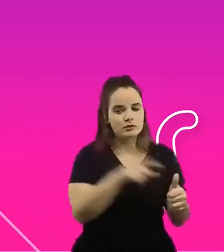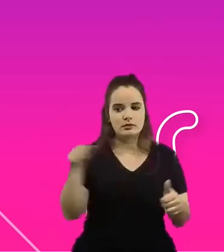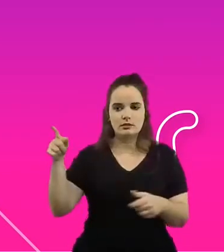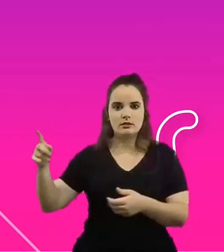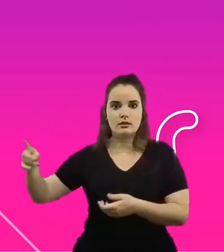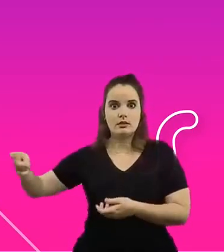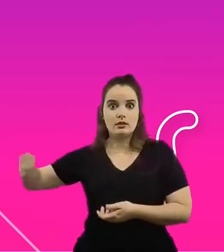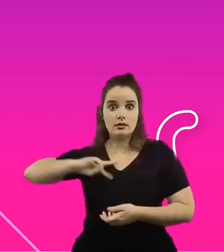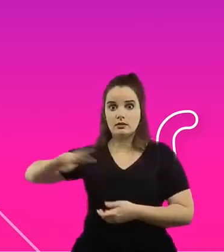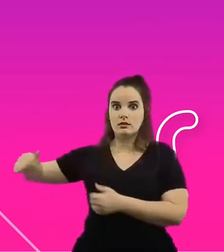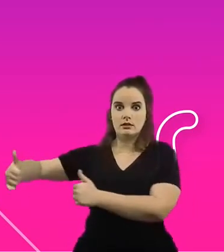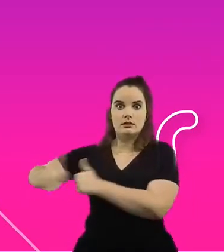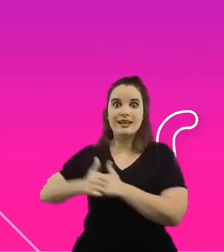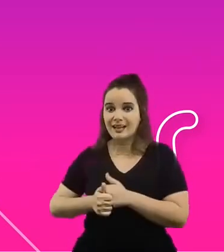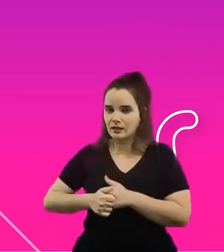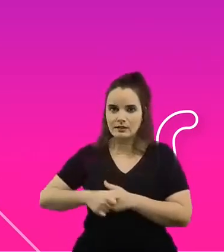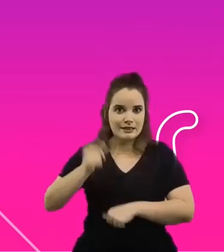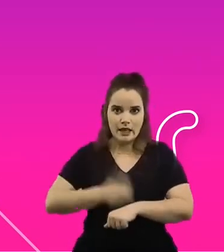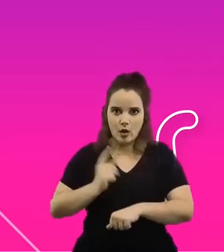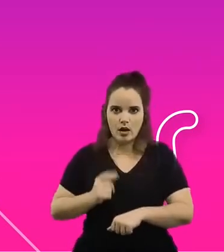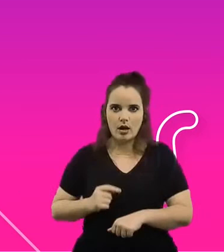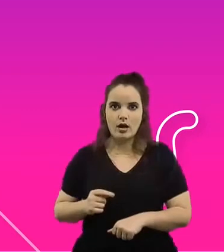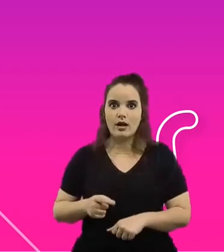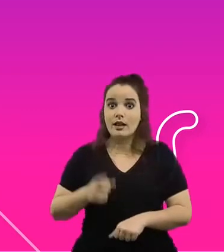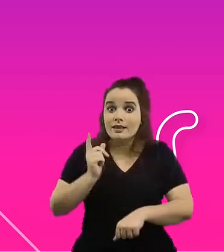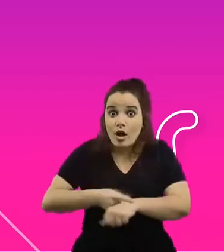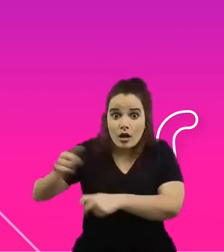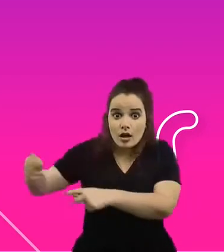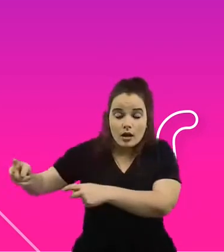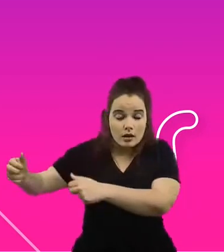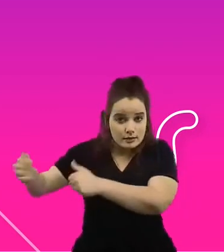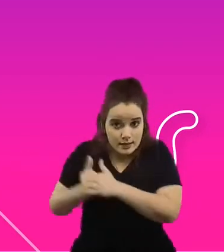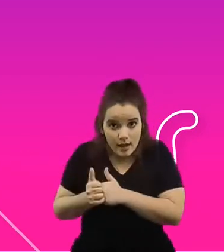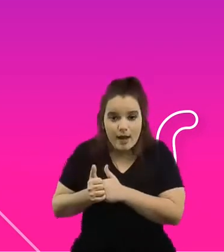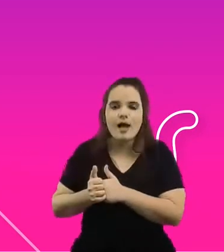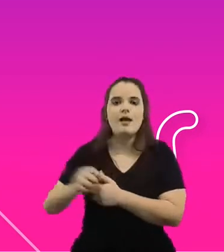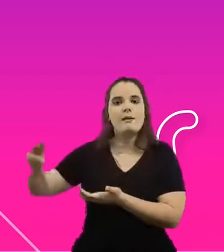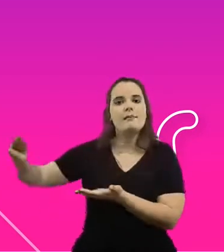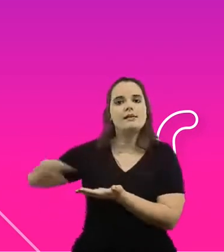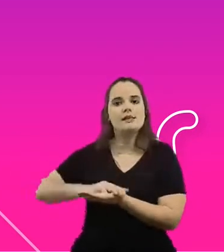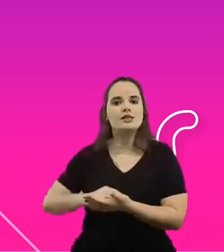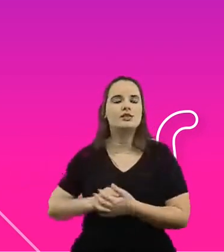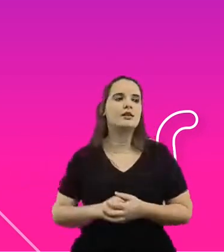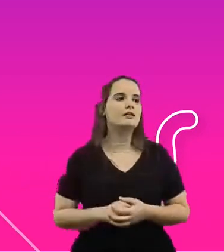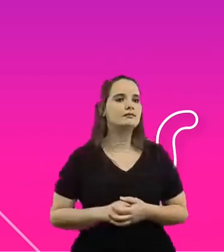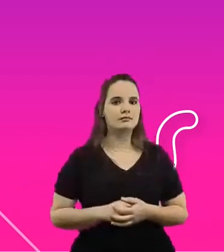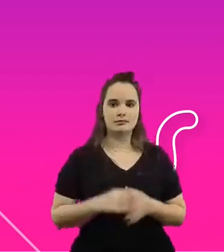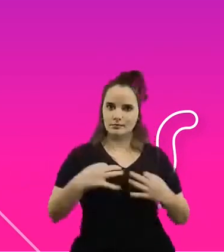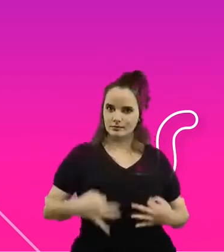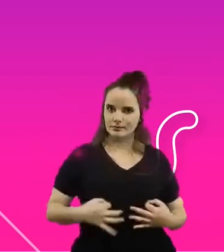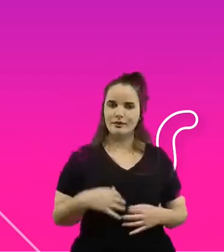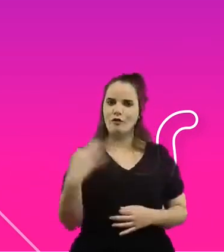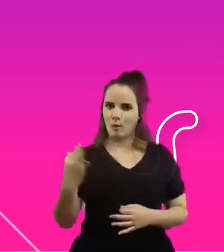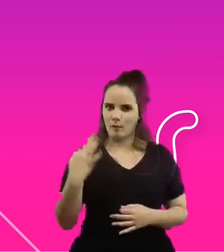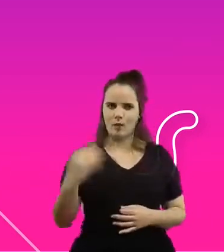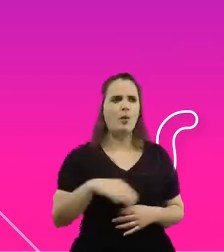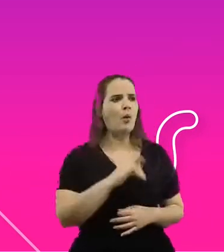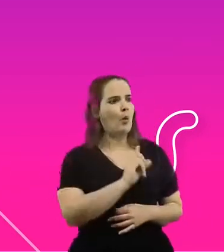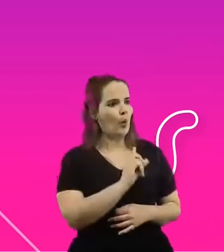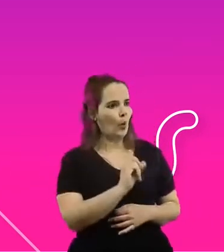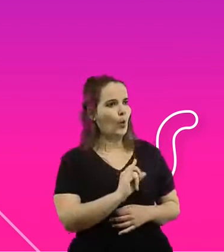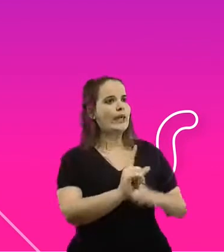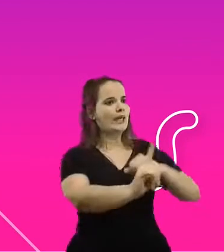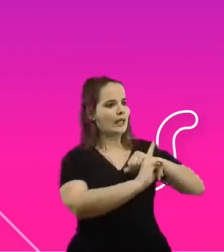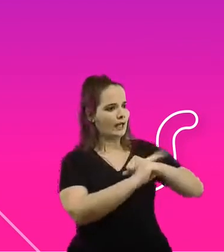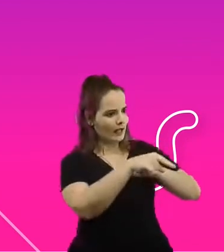mandava uma mensagem mais ou menos no mesmo formato. Olá, cliente tal, você fez uma transação